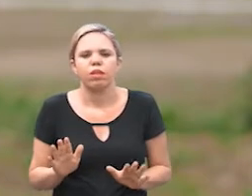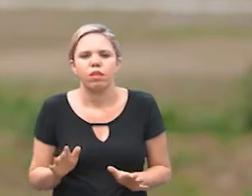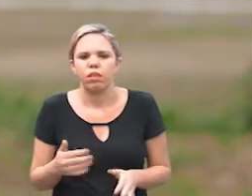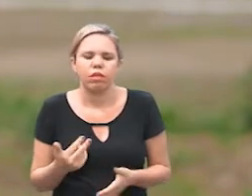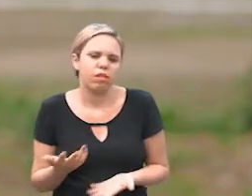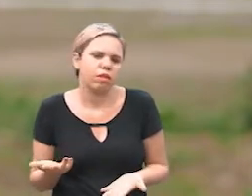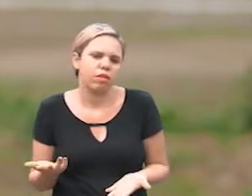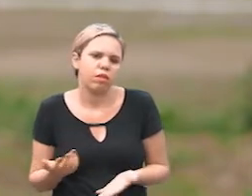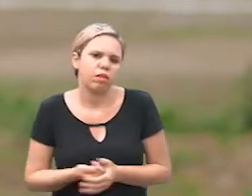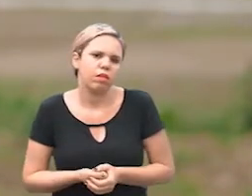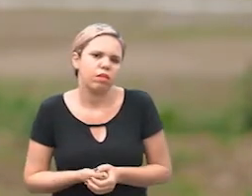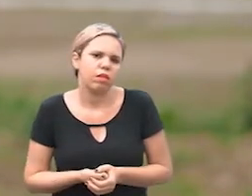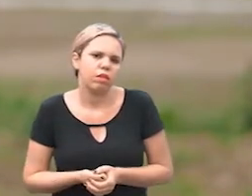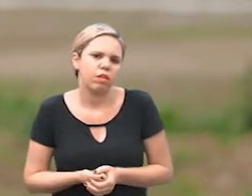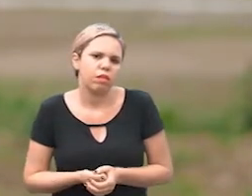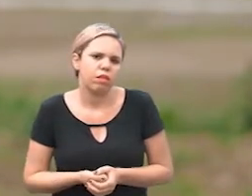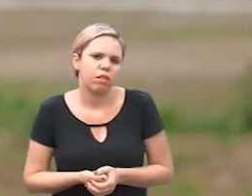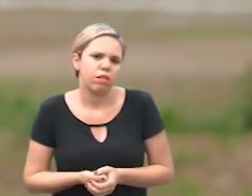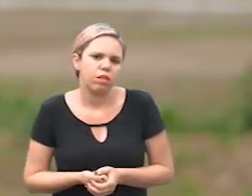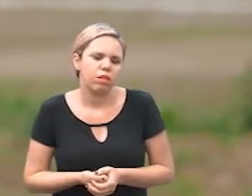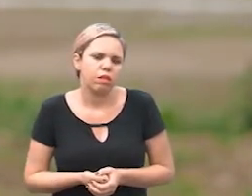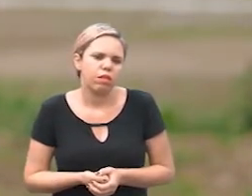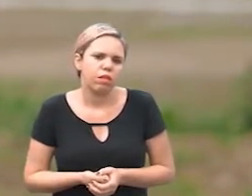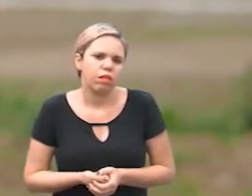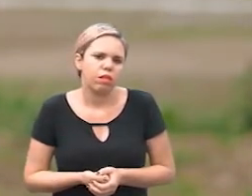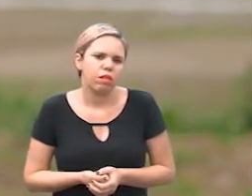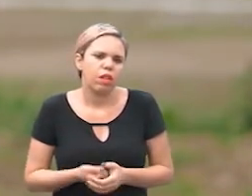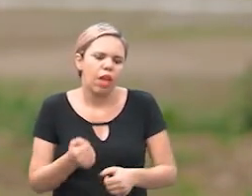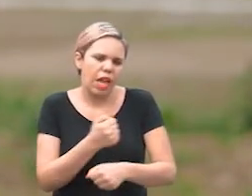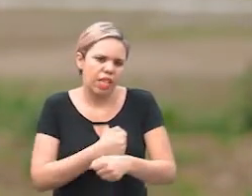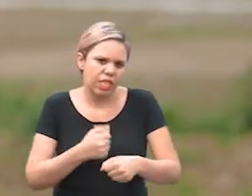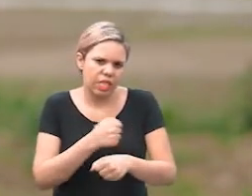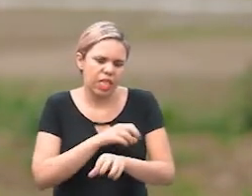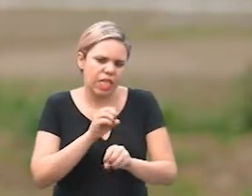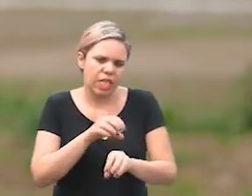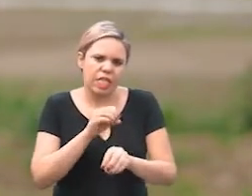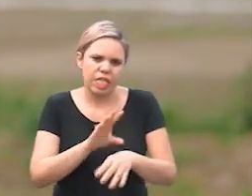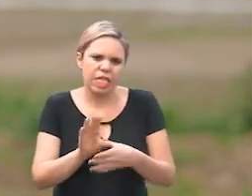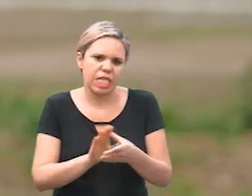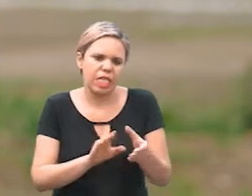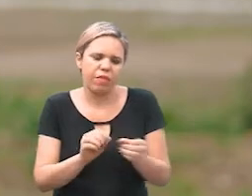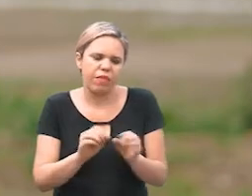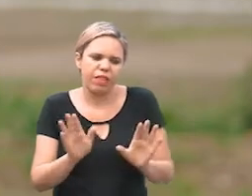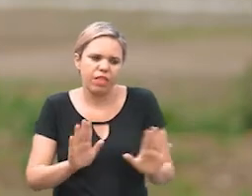é mito mesmo. E o que receitas caseiras, né?